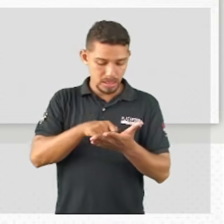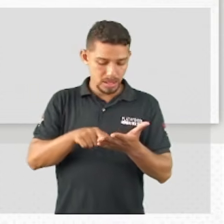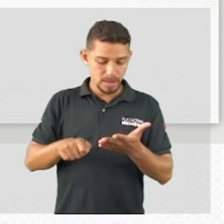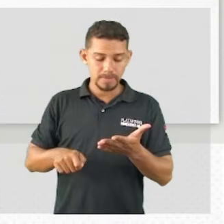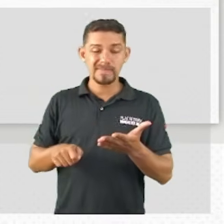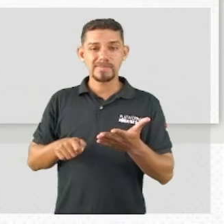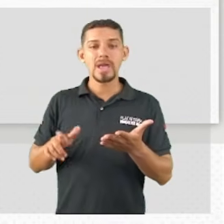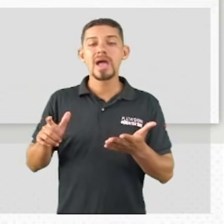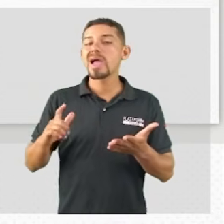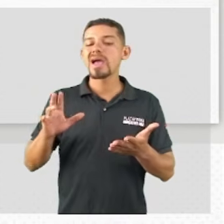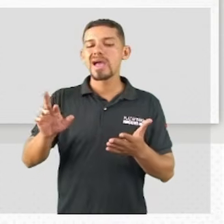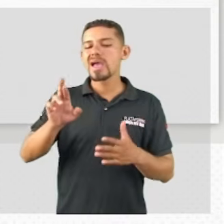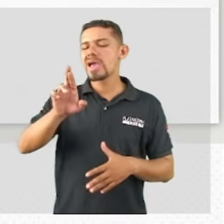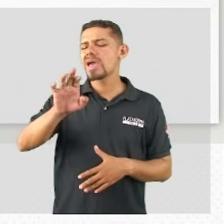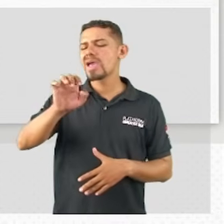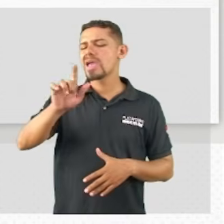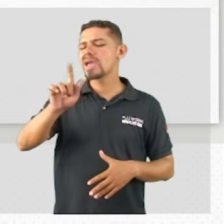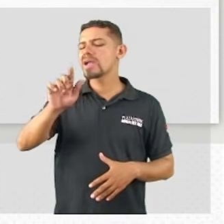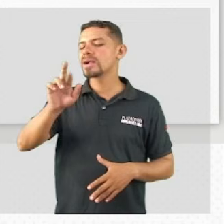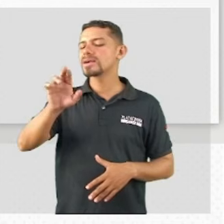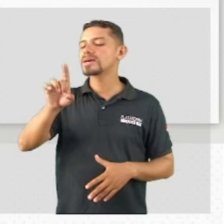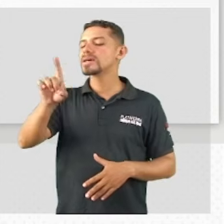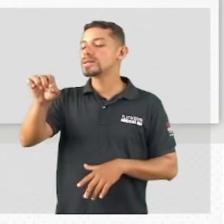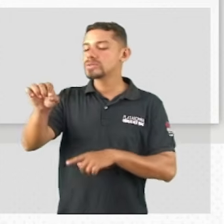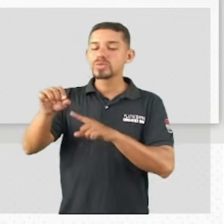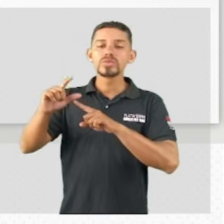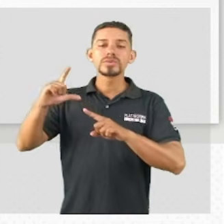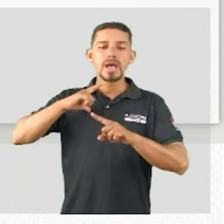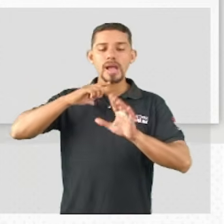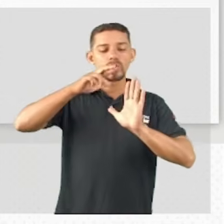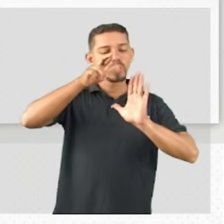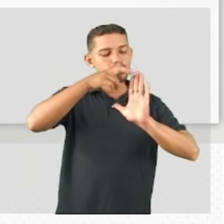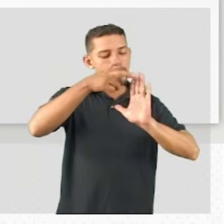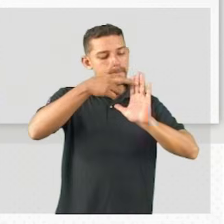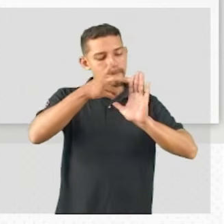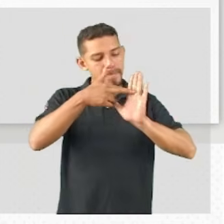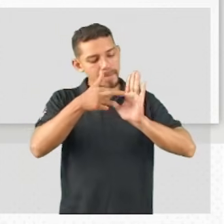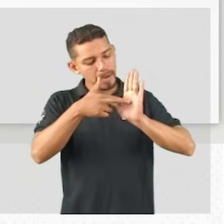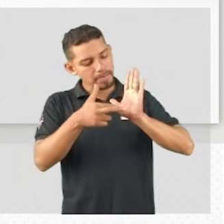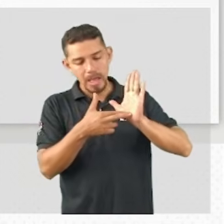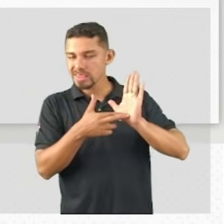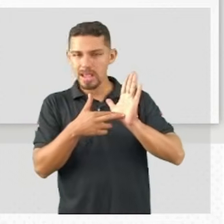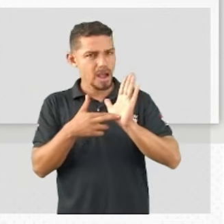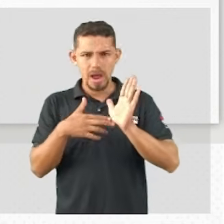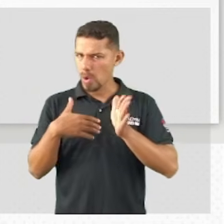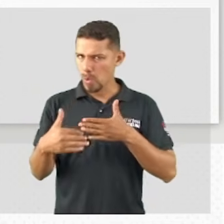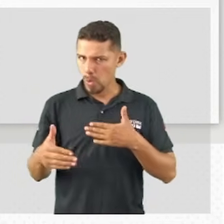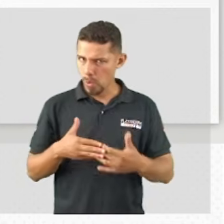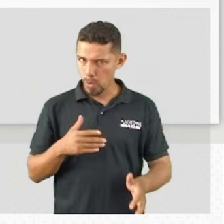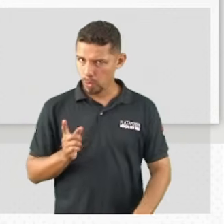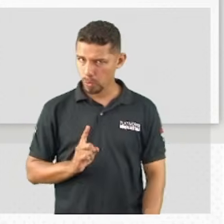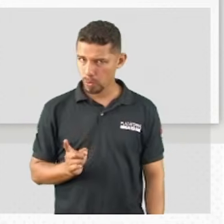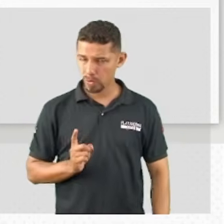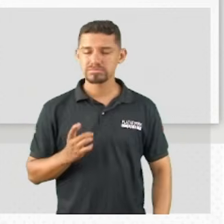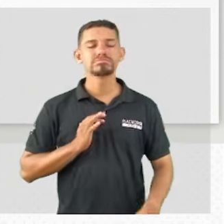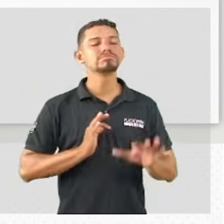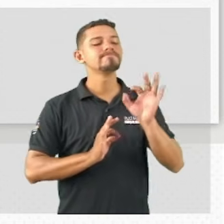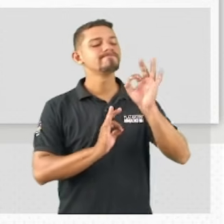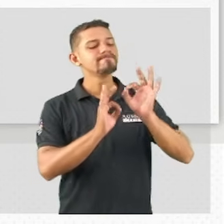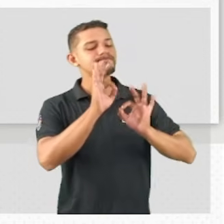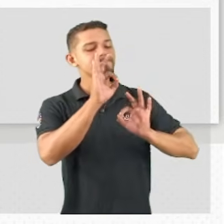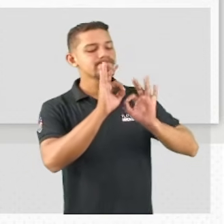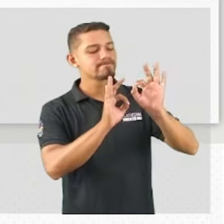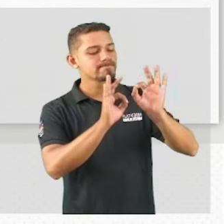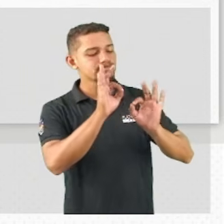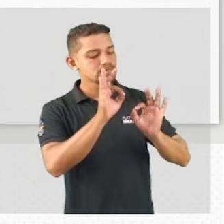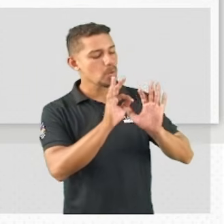regrado. Regrado no sentido de que ele tem a sua ordem, ele tem as suas regras, né? Não é feito de qualquer forma, né? Porque é um